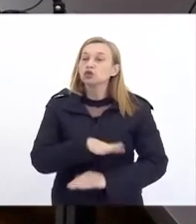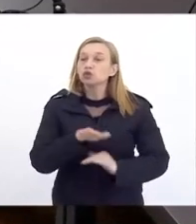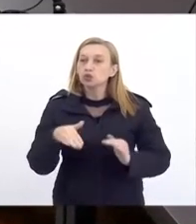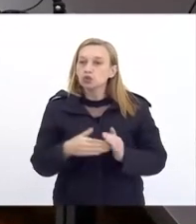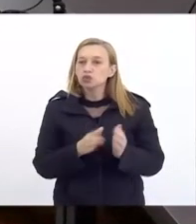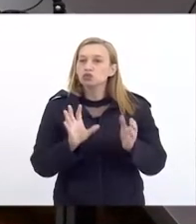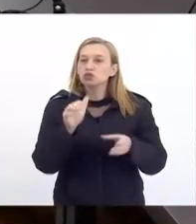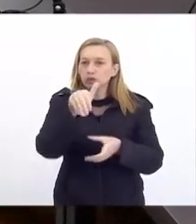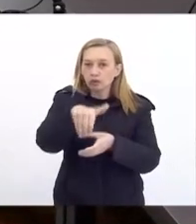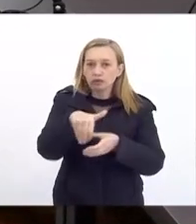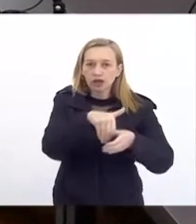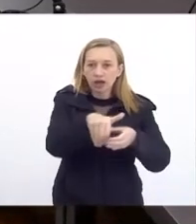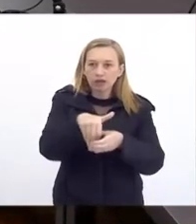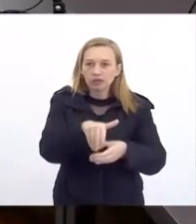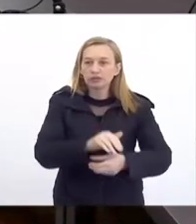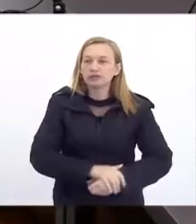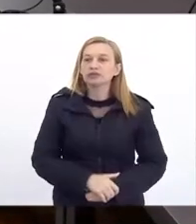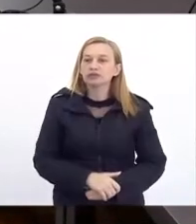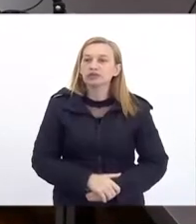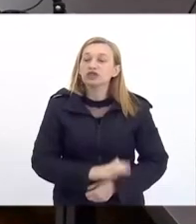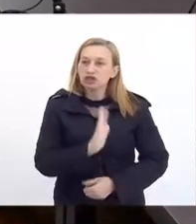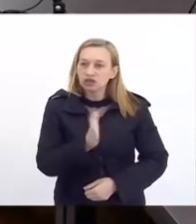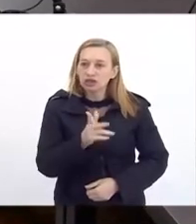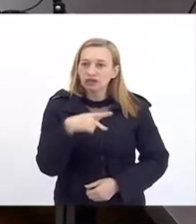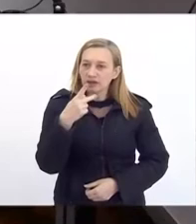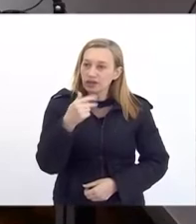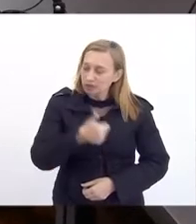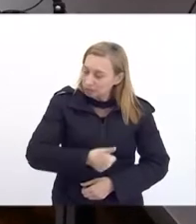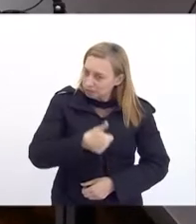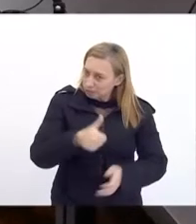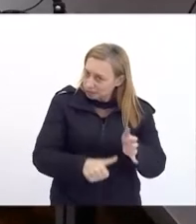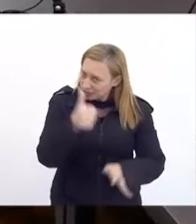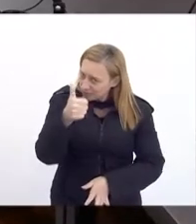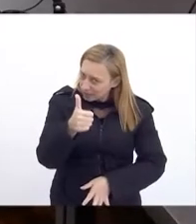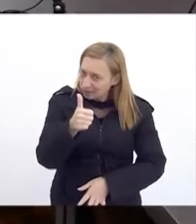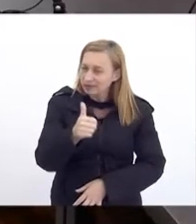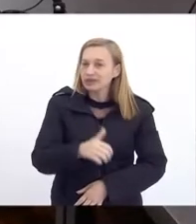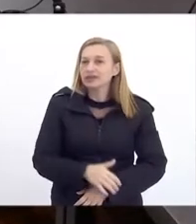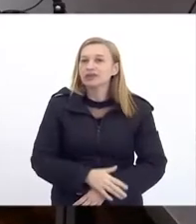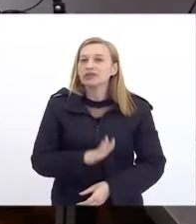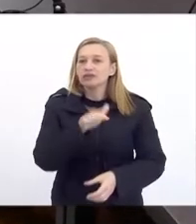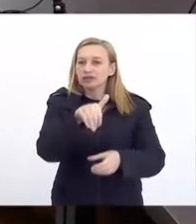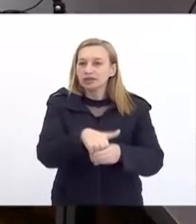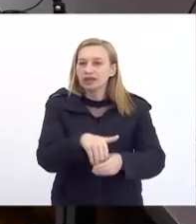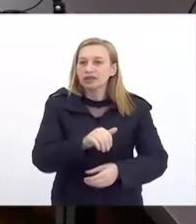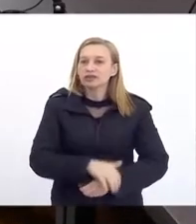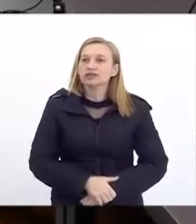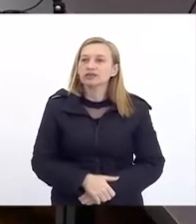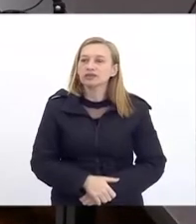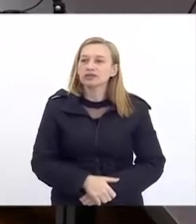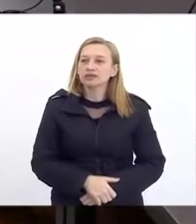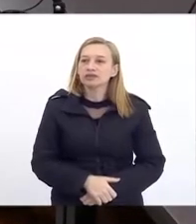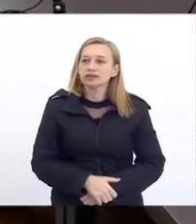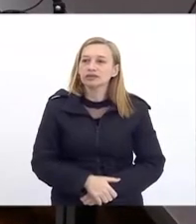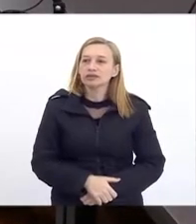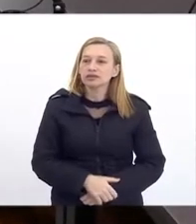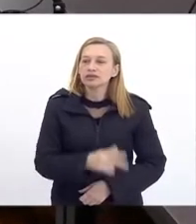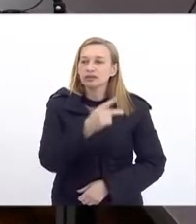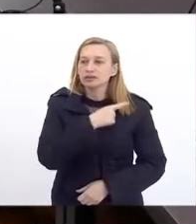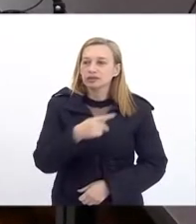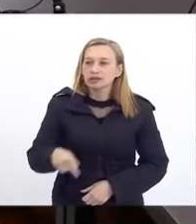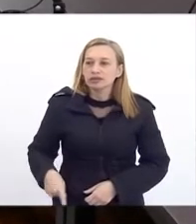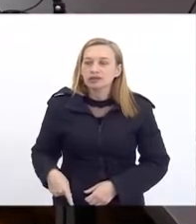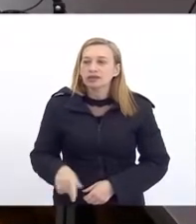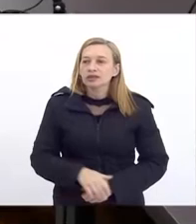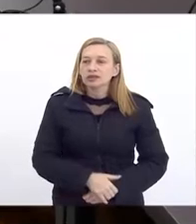esses votaram... Já falei, foi um dos primeiros. Todos esses votaram para presidente. E